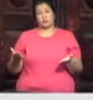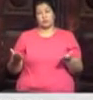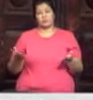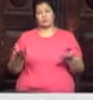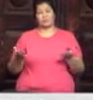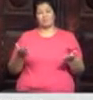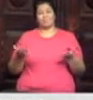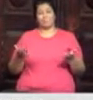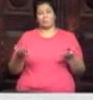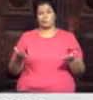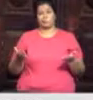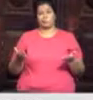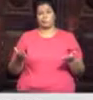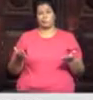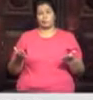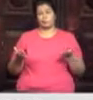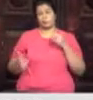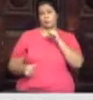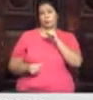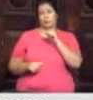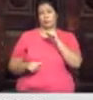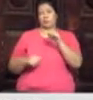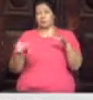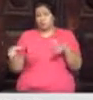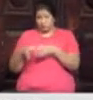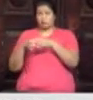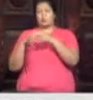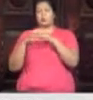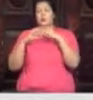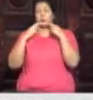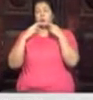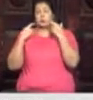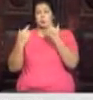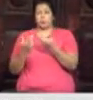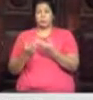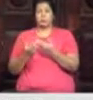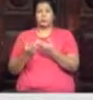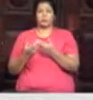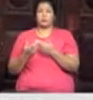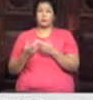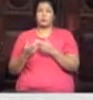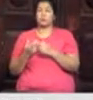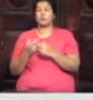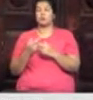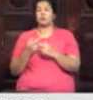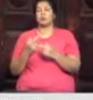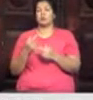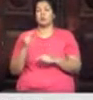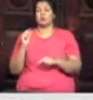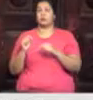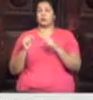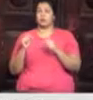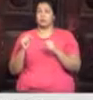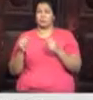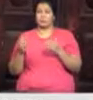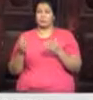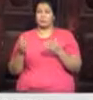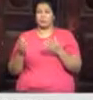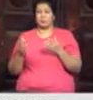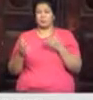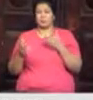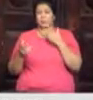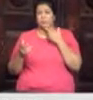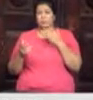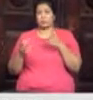que foi articulada, que foi reunida, que foi, de alguma maneira, se me permite popularmente